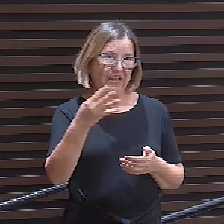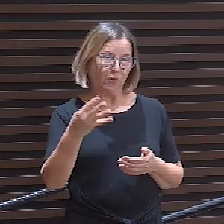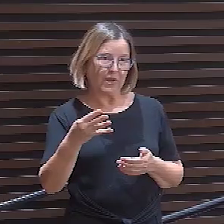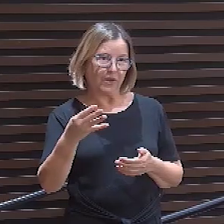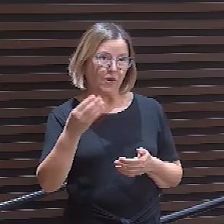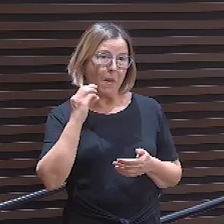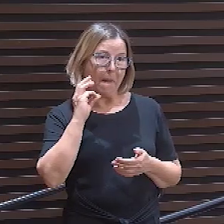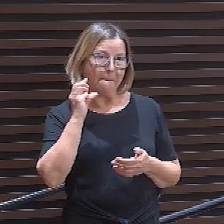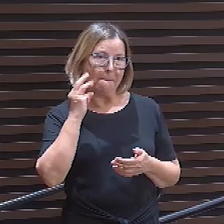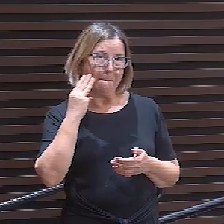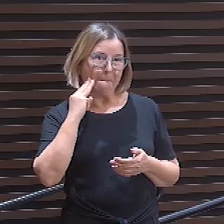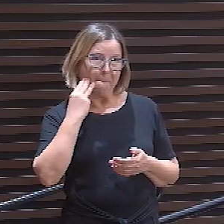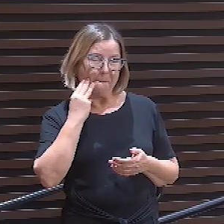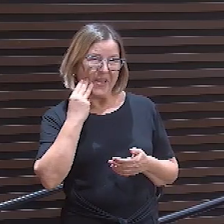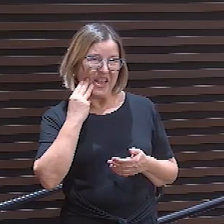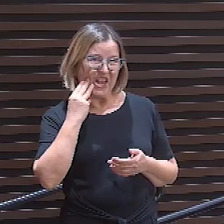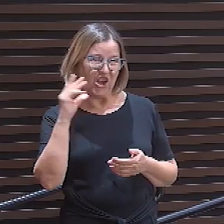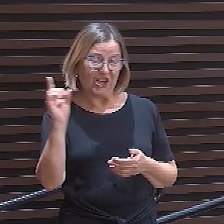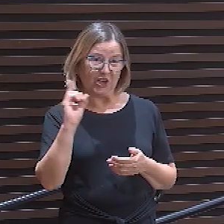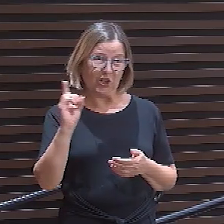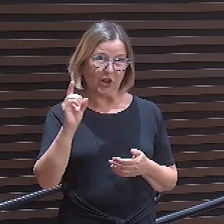ajudar alunos